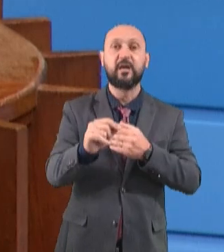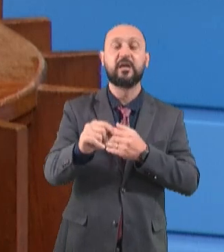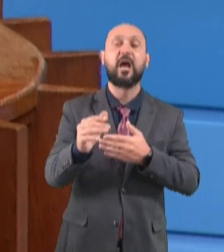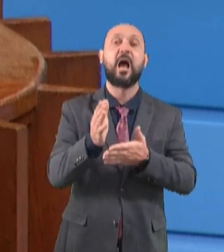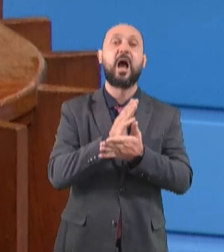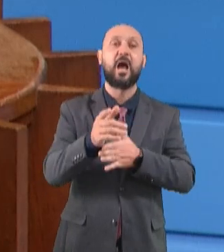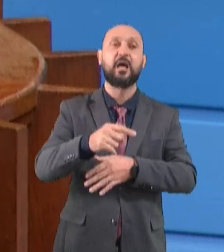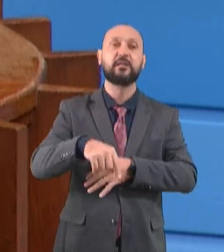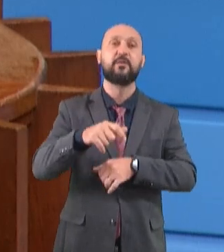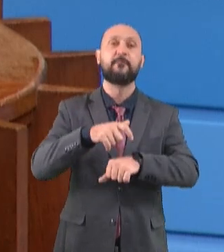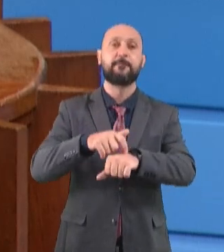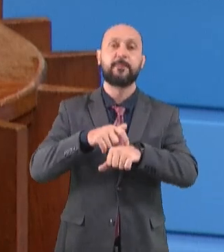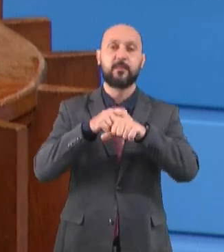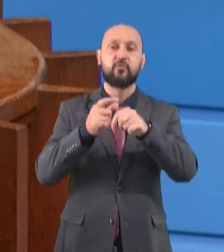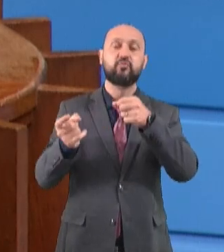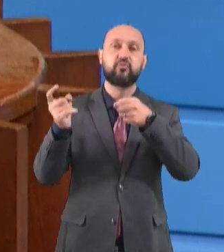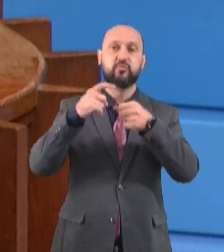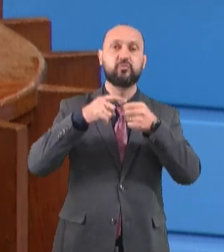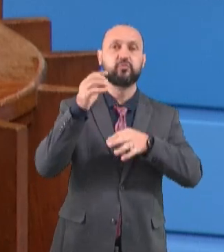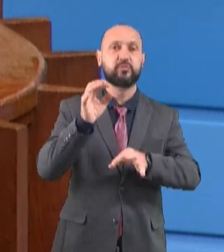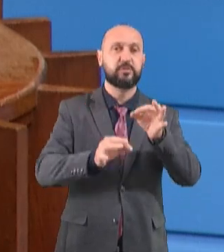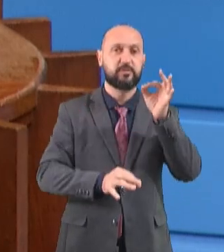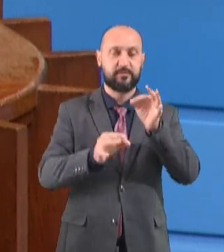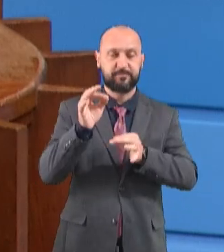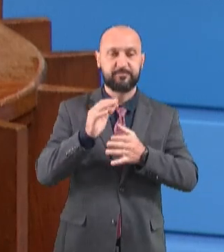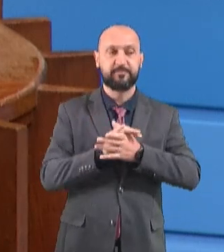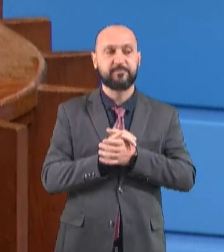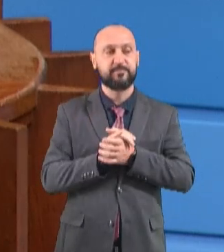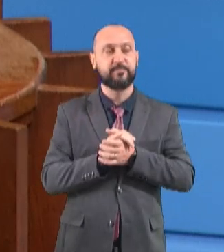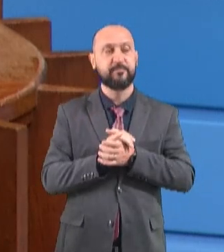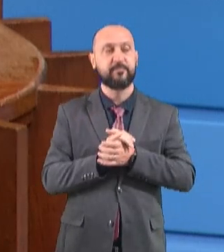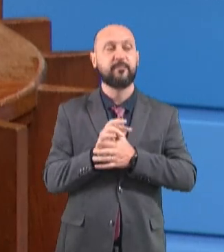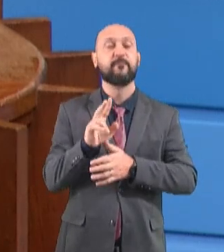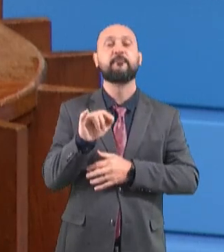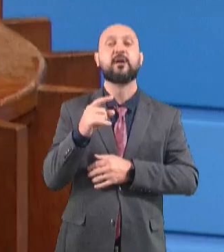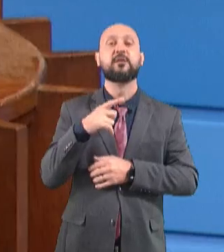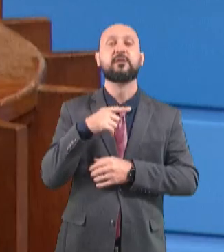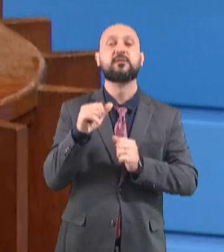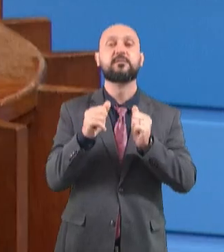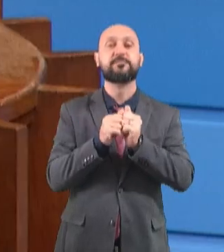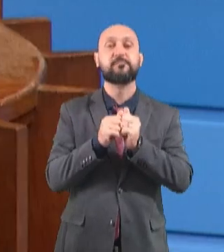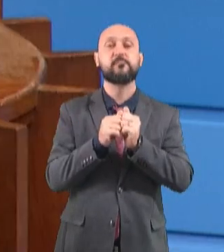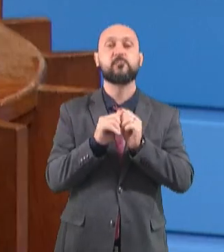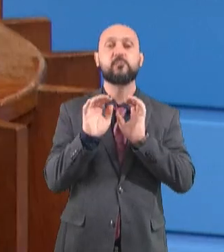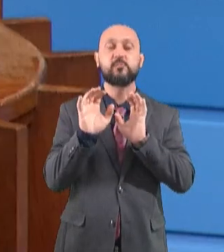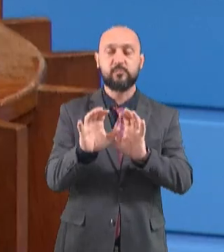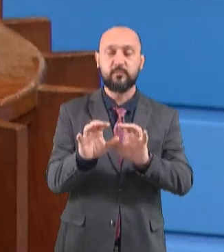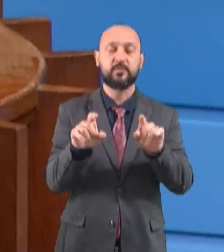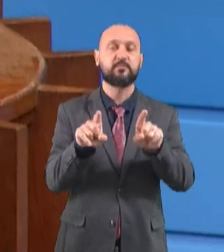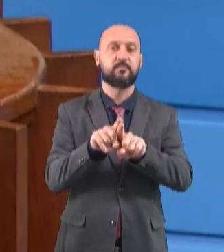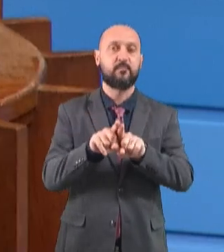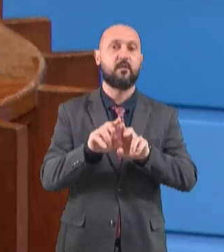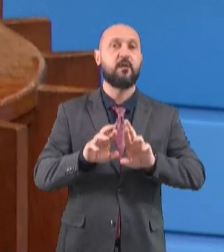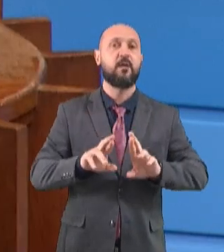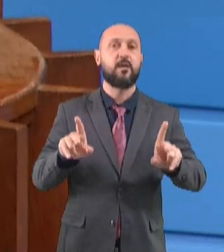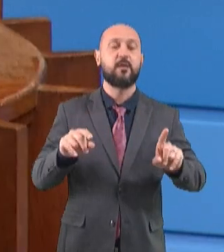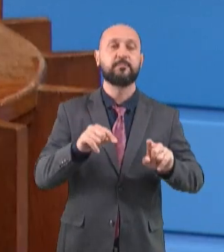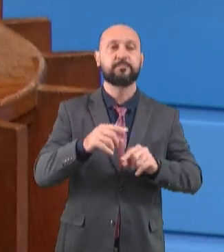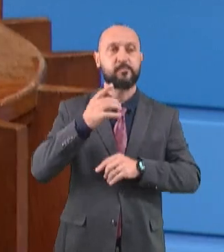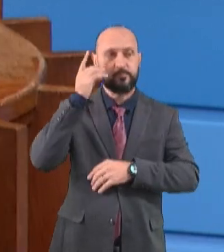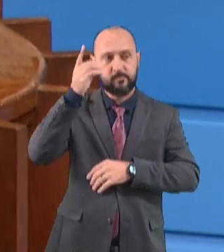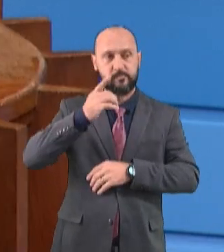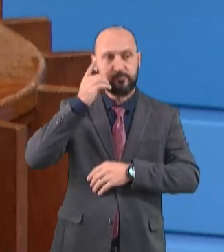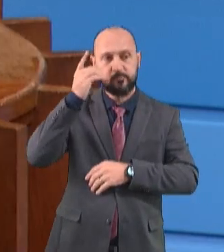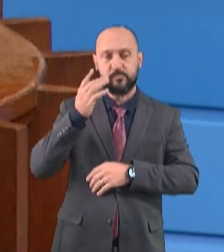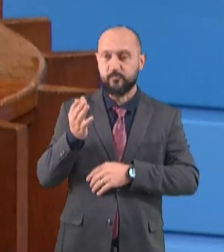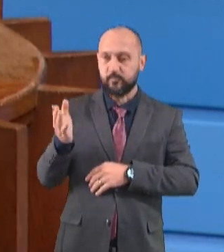que estão em processo de recuperação judicial, passarão a ter uma condição também diferenciada, deputado.